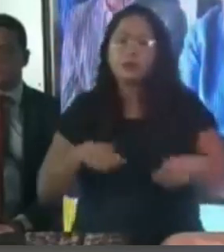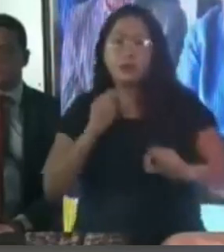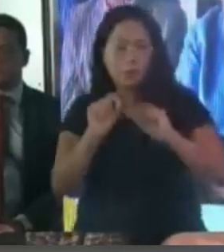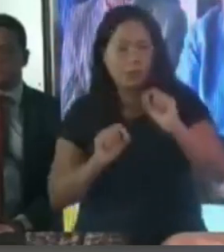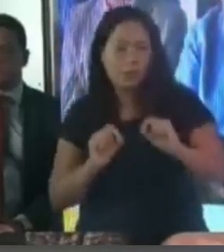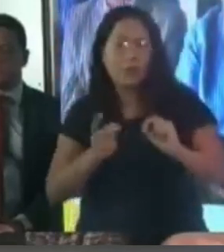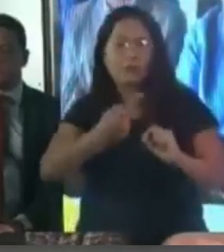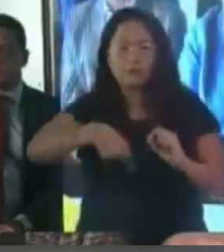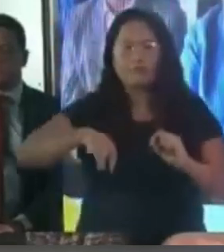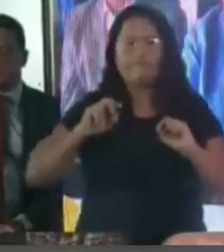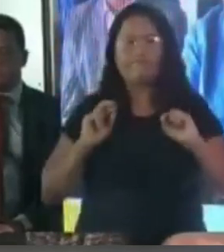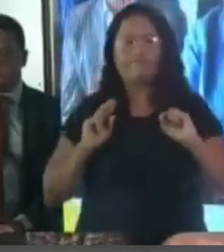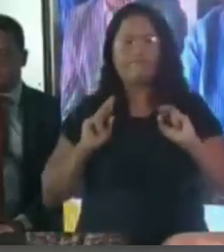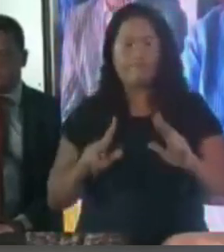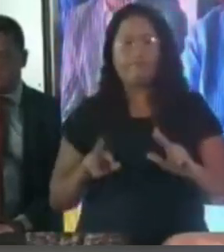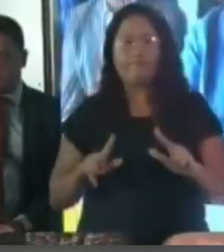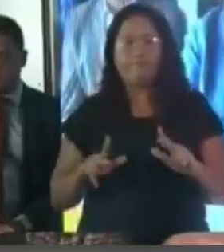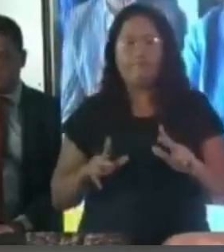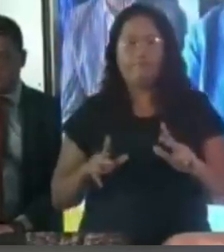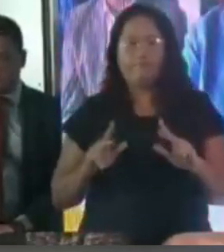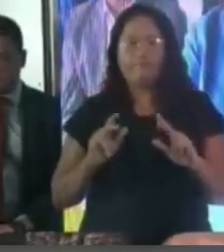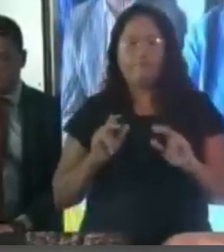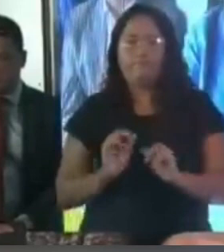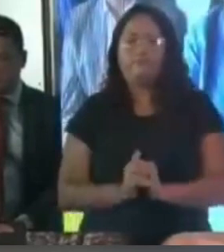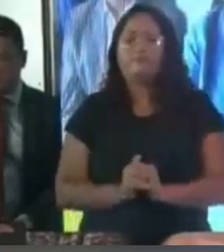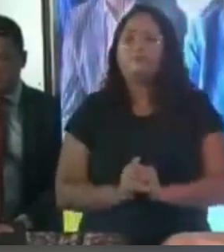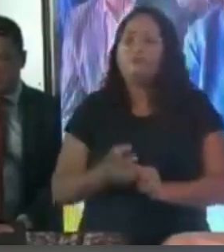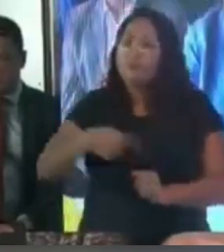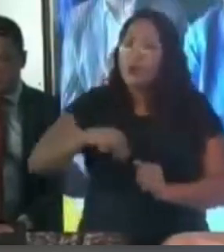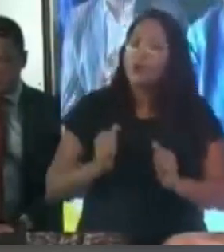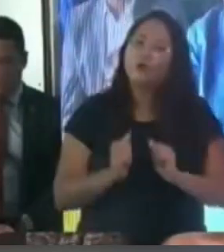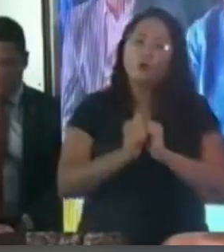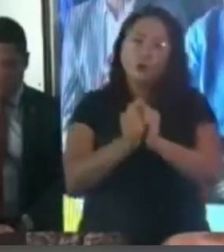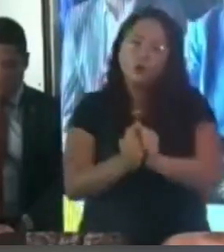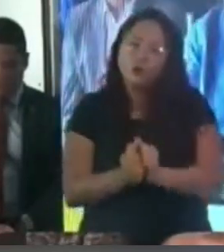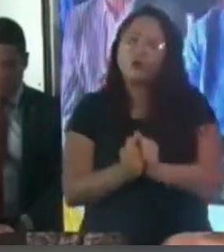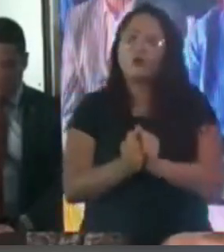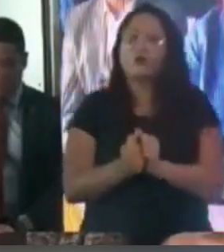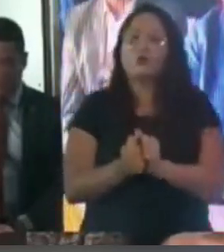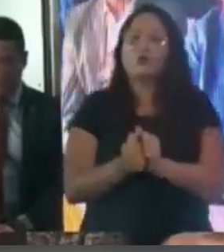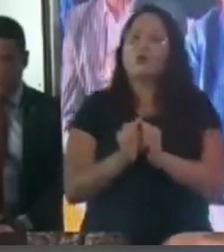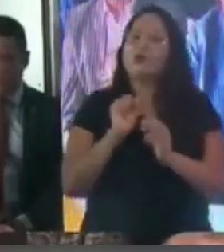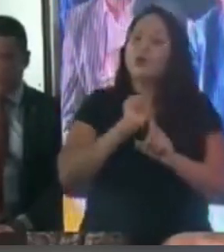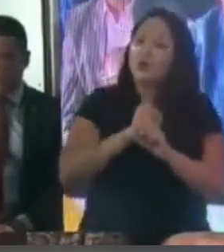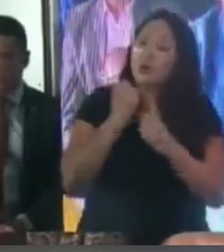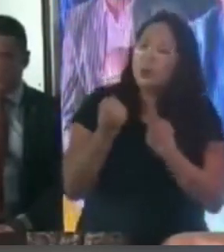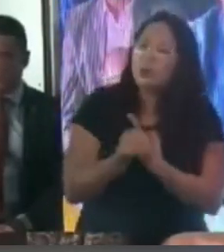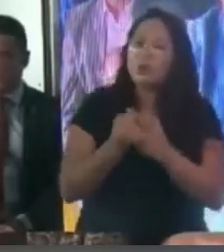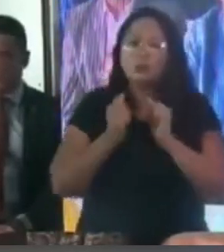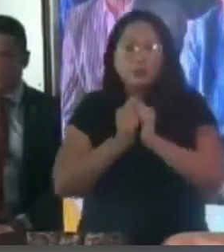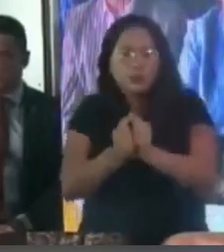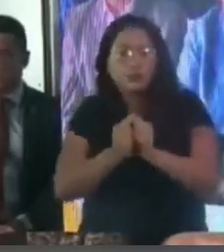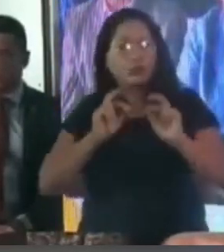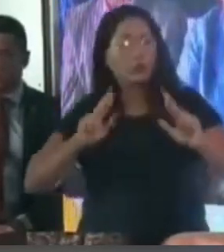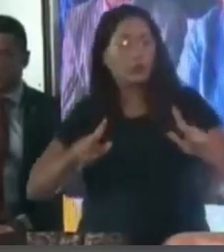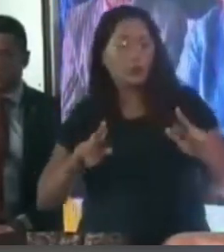nós somos arautos da fraternidade. Nós queremos uma sociedade em que haja diferenças, mas não haja ódio.